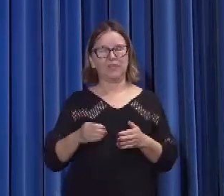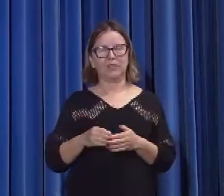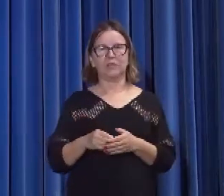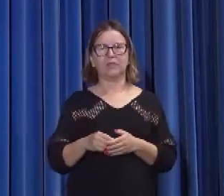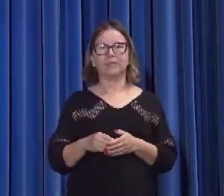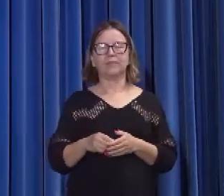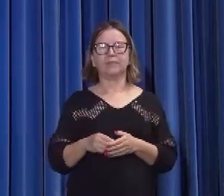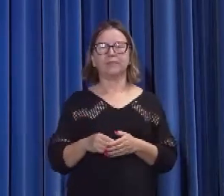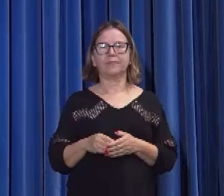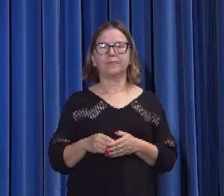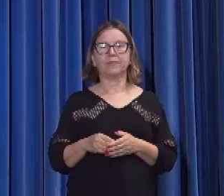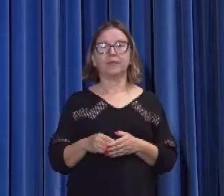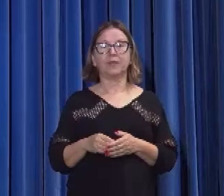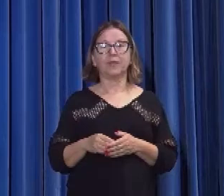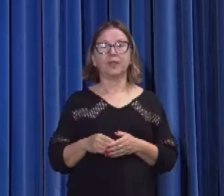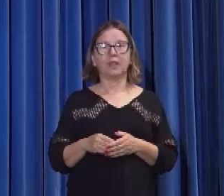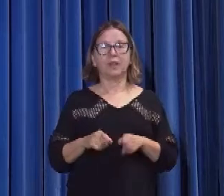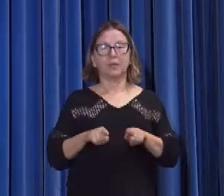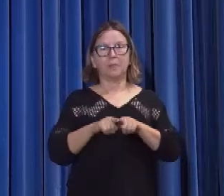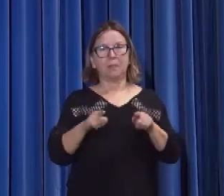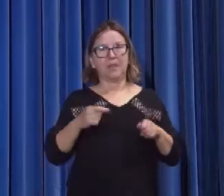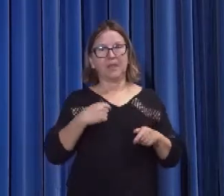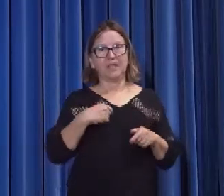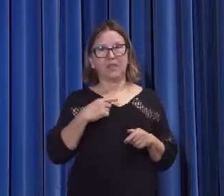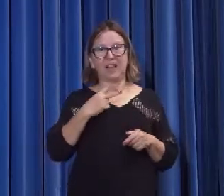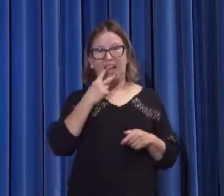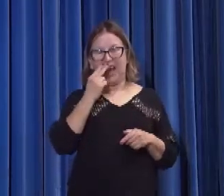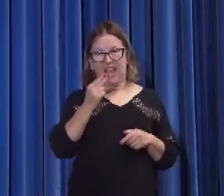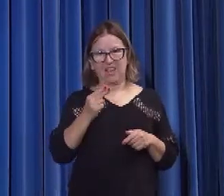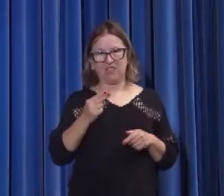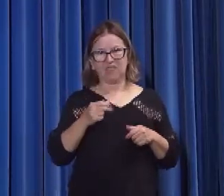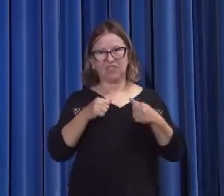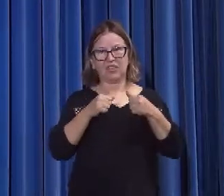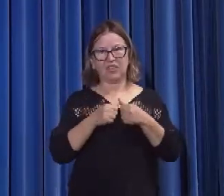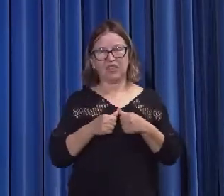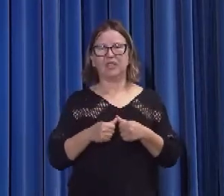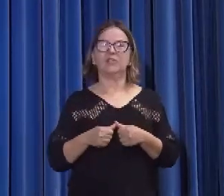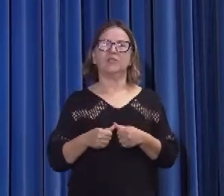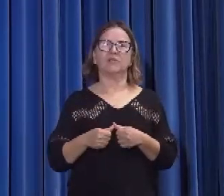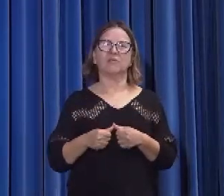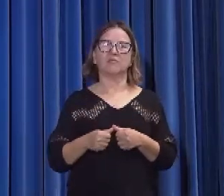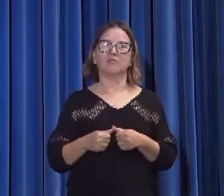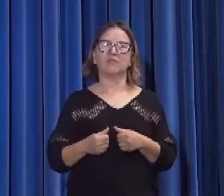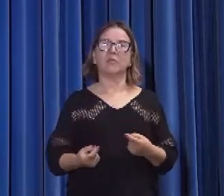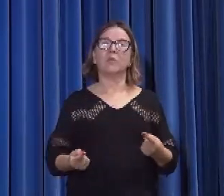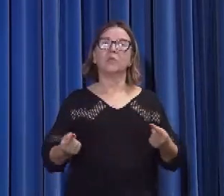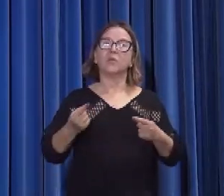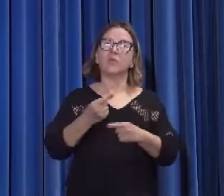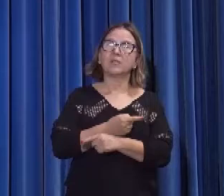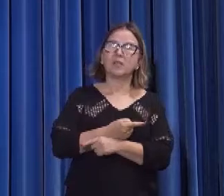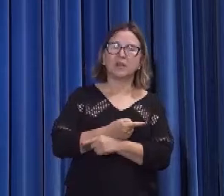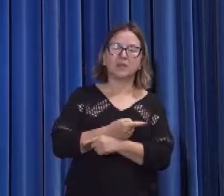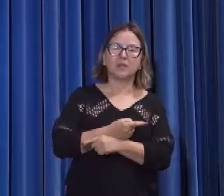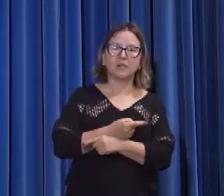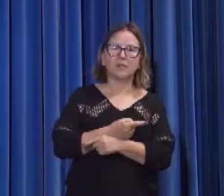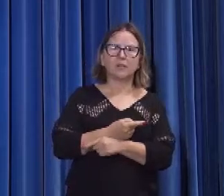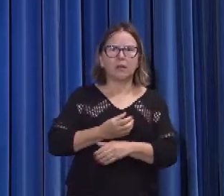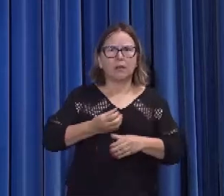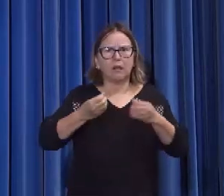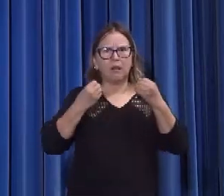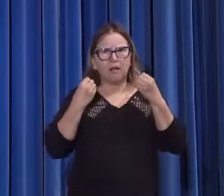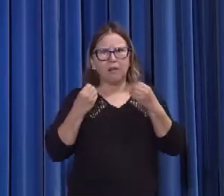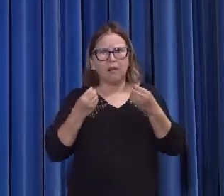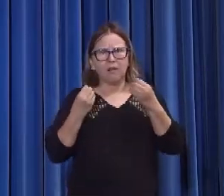autêntico, mas eu acredito que isso é uma contradição. Como que nós podemos estar